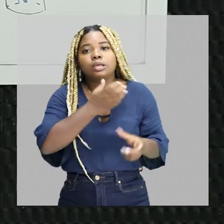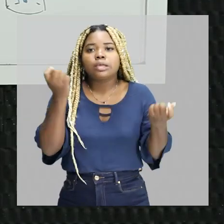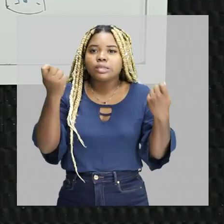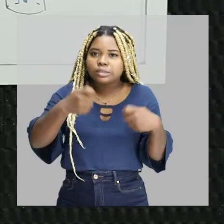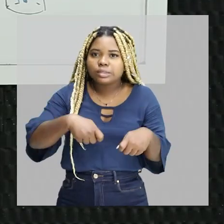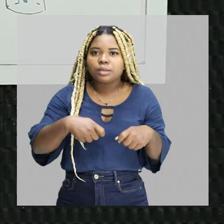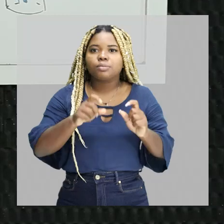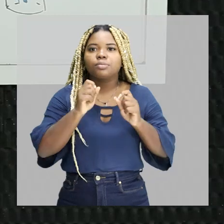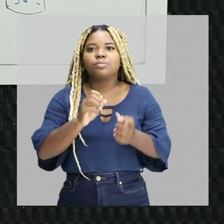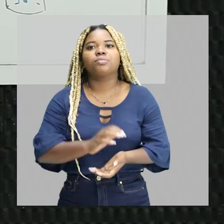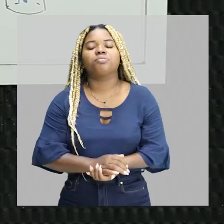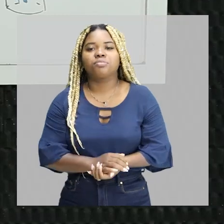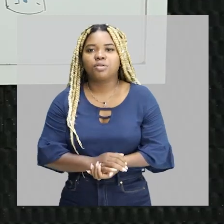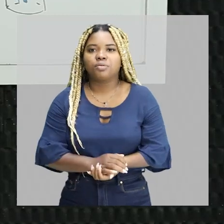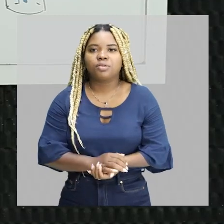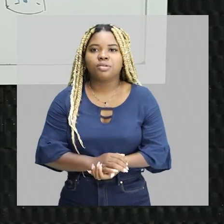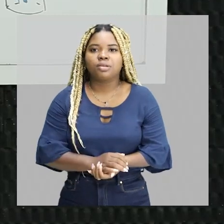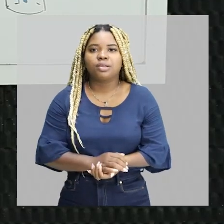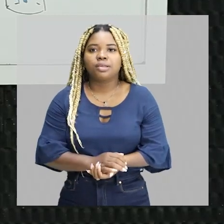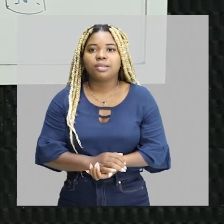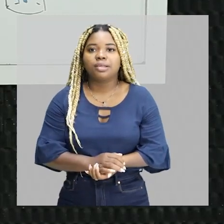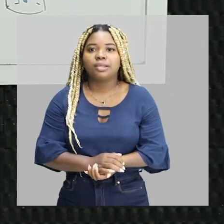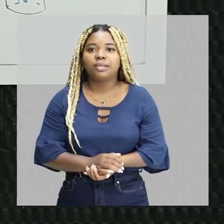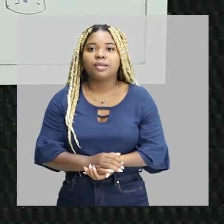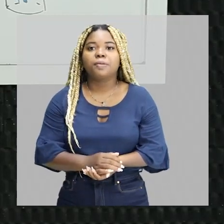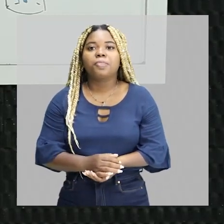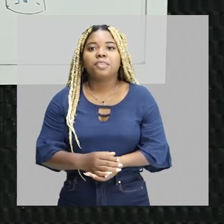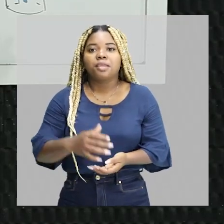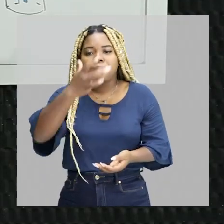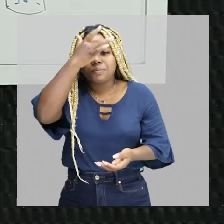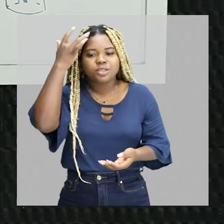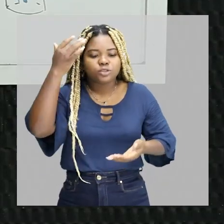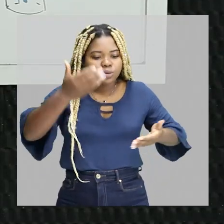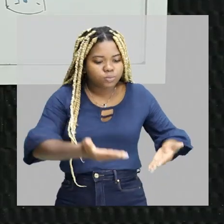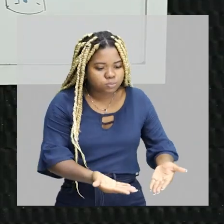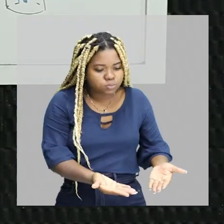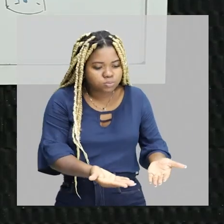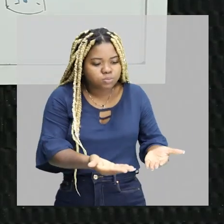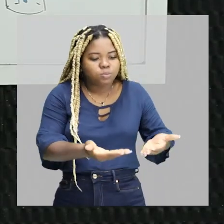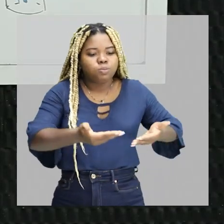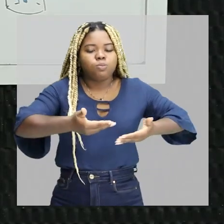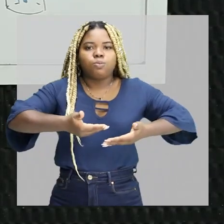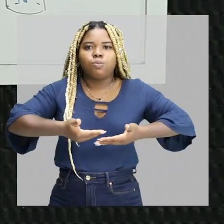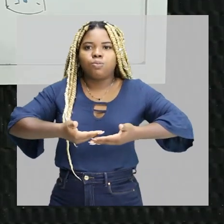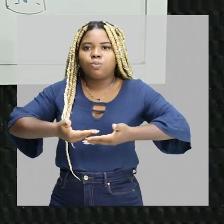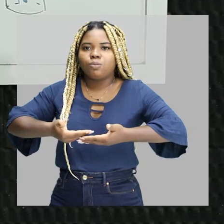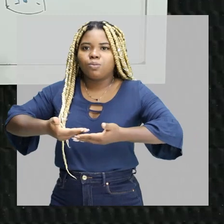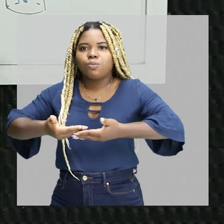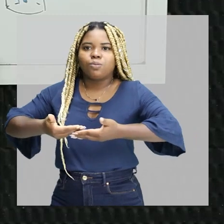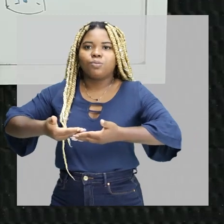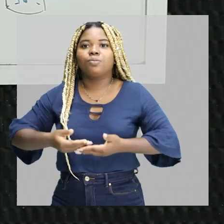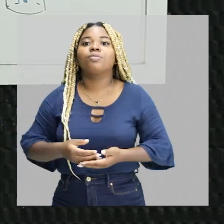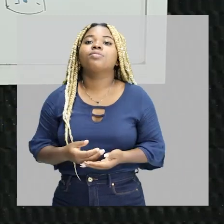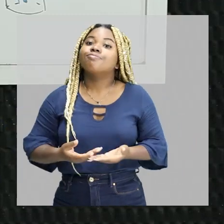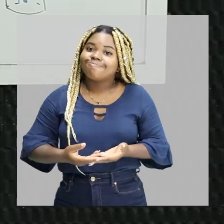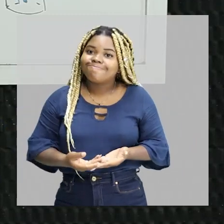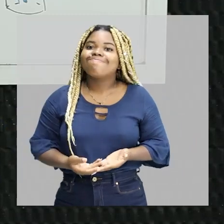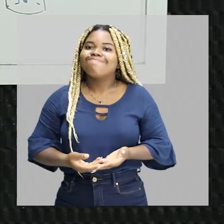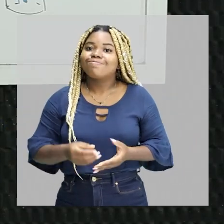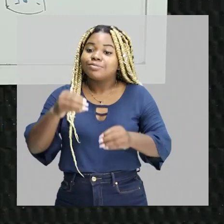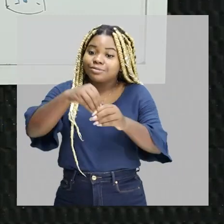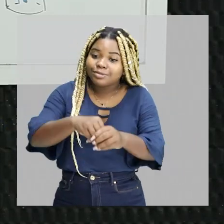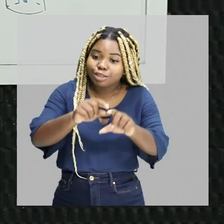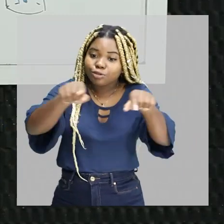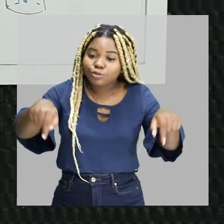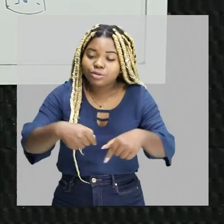essas pessoas dentro da piscina. Não consegue carregar fora, mas dentro da piscina você consegue. Isso acontece por quê? Porque